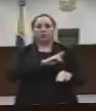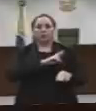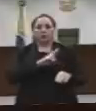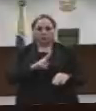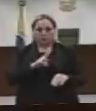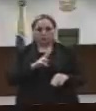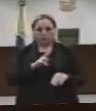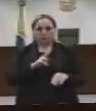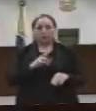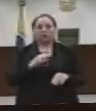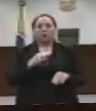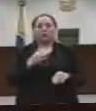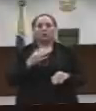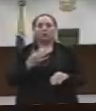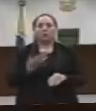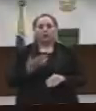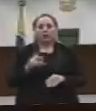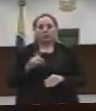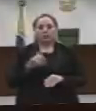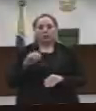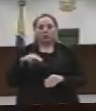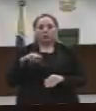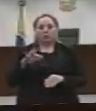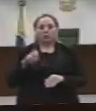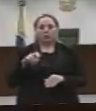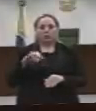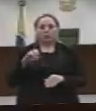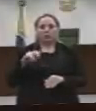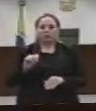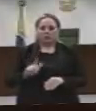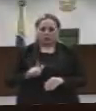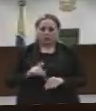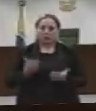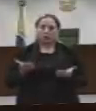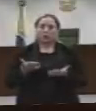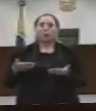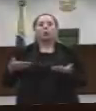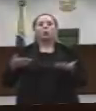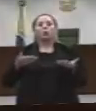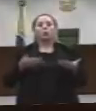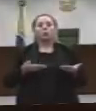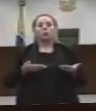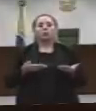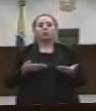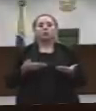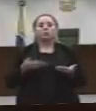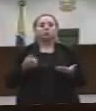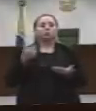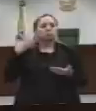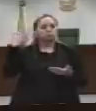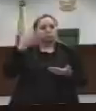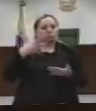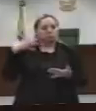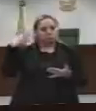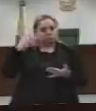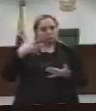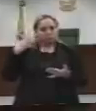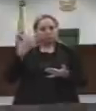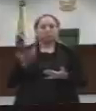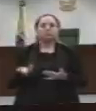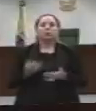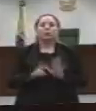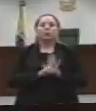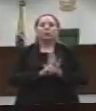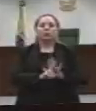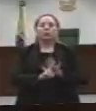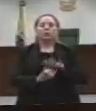com natureza não confessional e convido para fazer uso da palavra em nome do Instituto